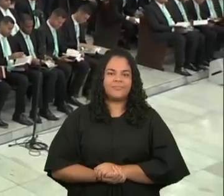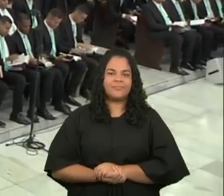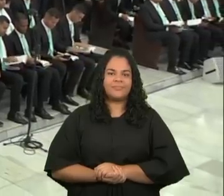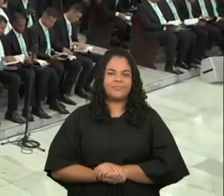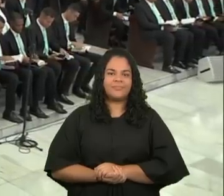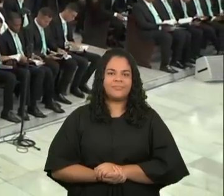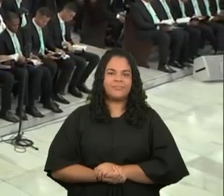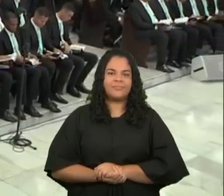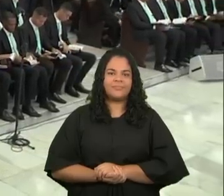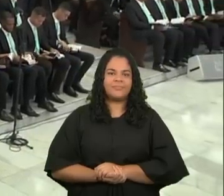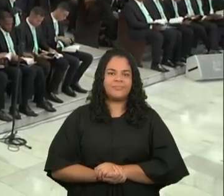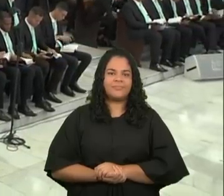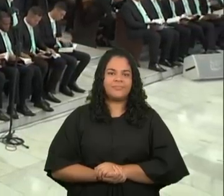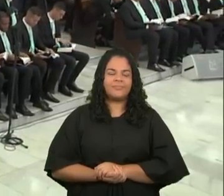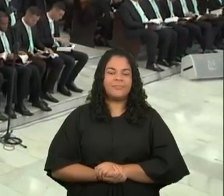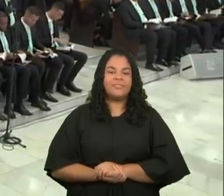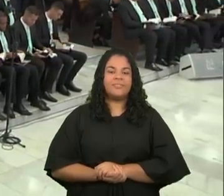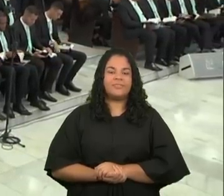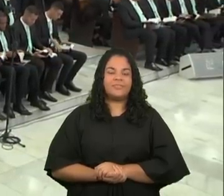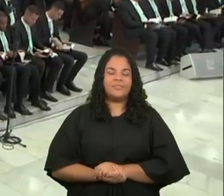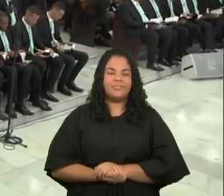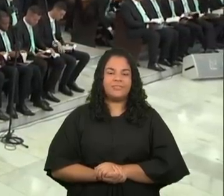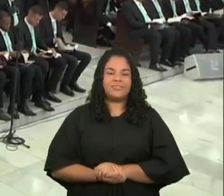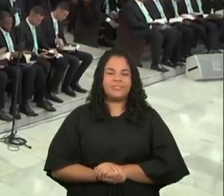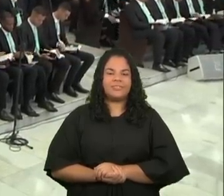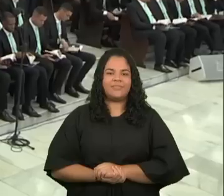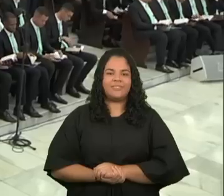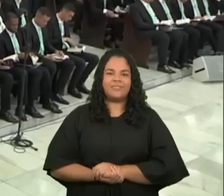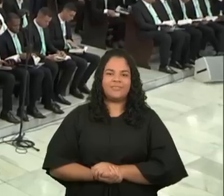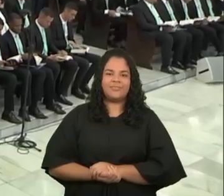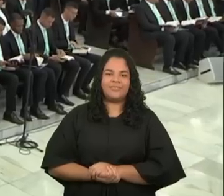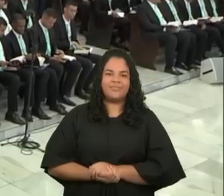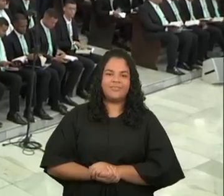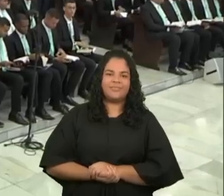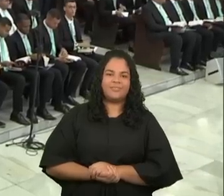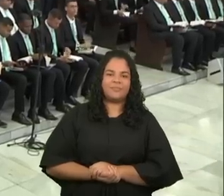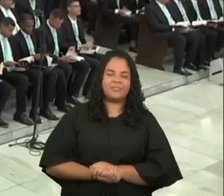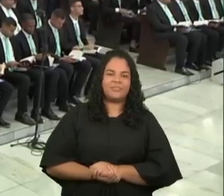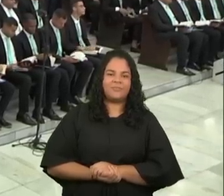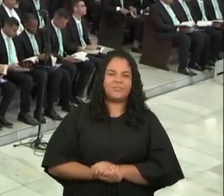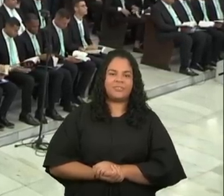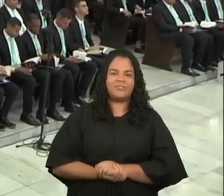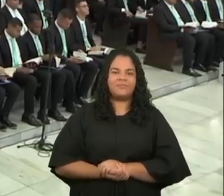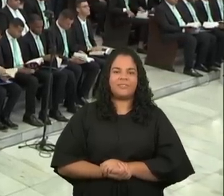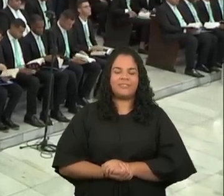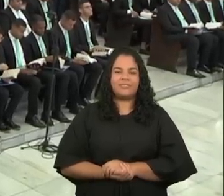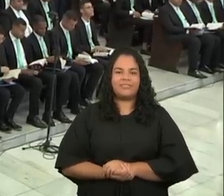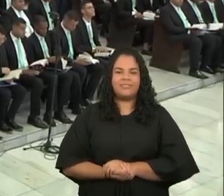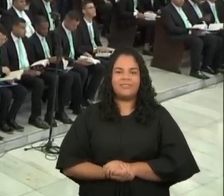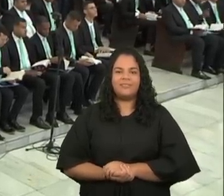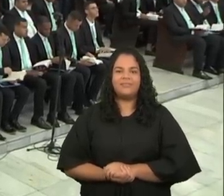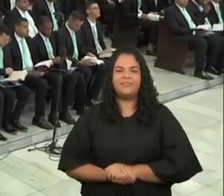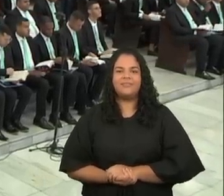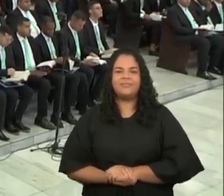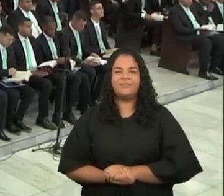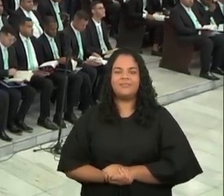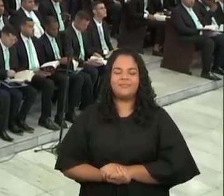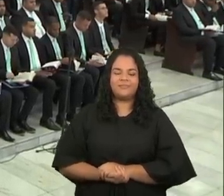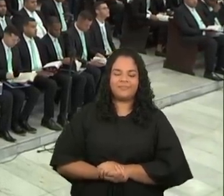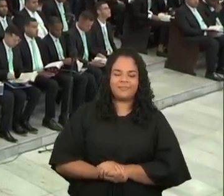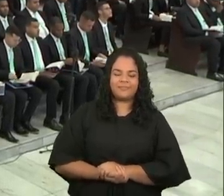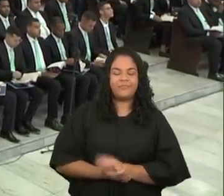Hebreus capítulo 11, onde está o tema esta noite. Nosso pastor,